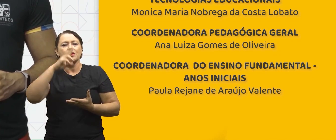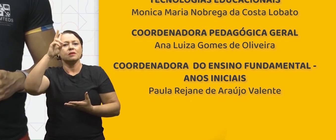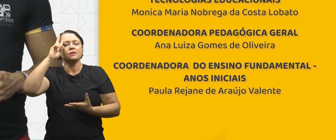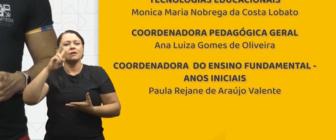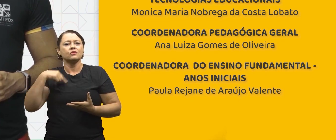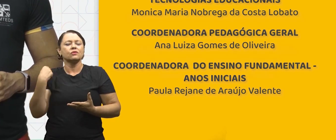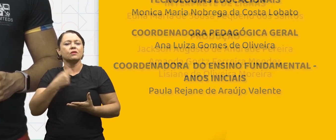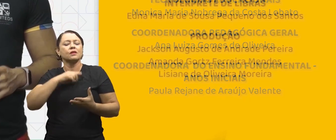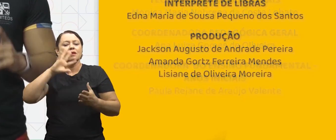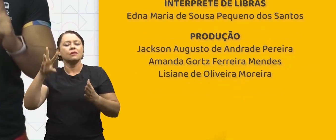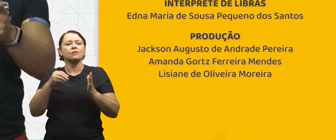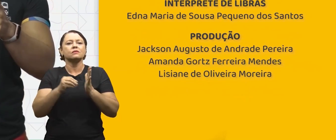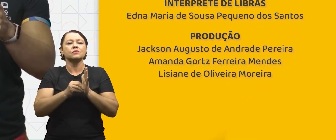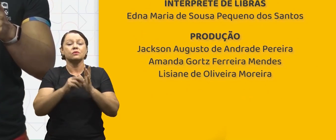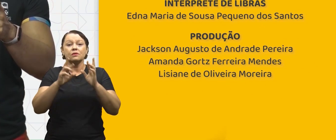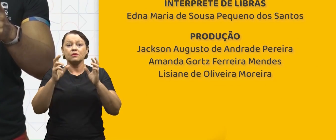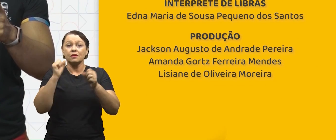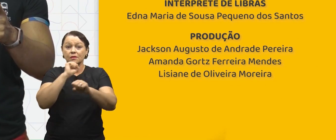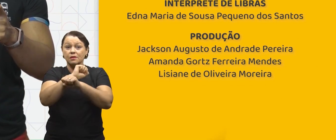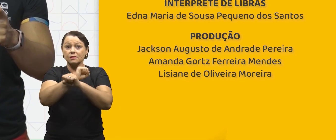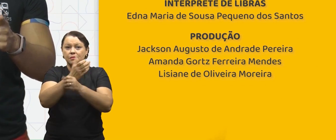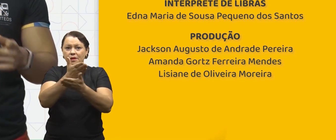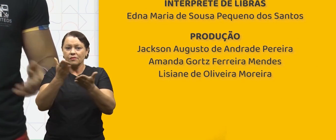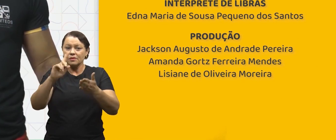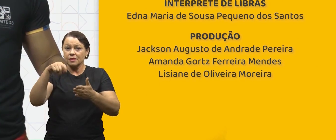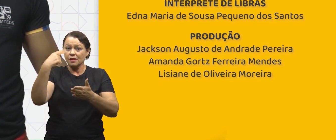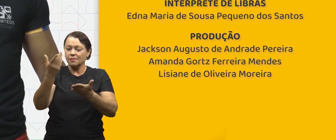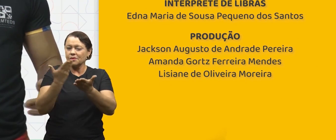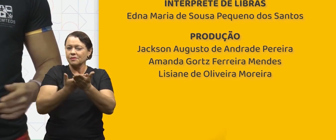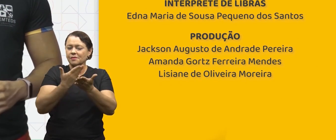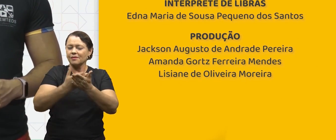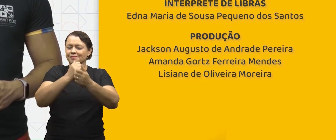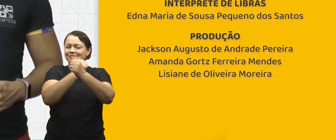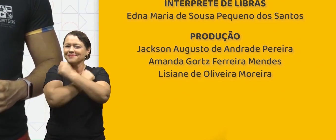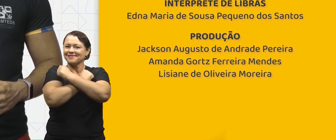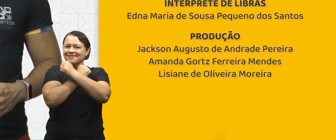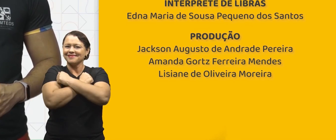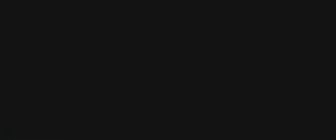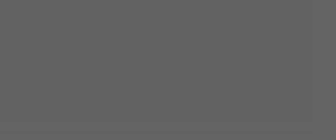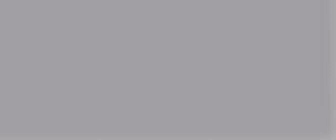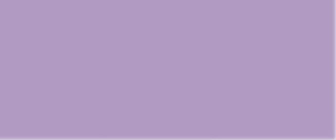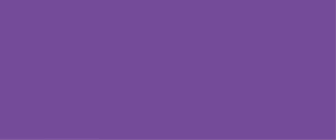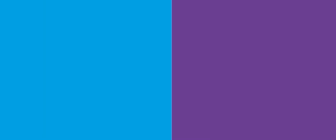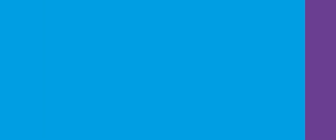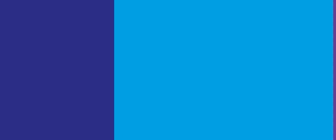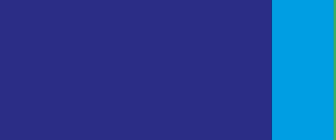da nossa Amazônia. Aguardo você na próxima aula. Um grande abraço. Tchau, tchau!